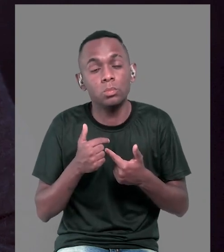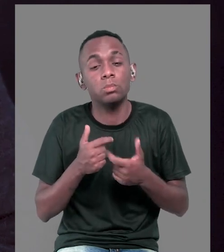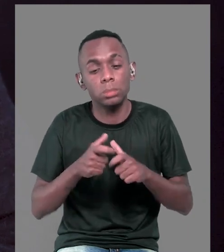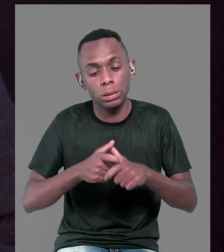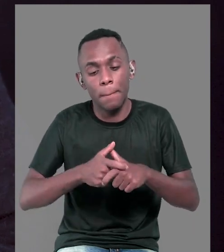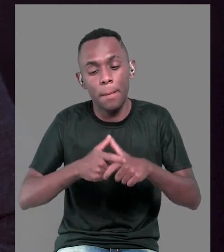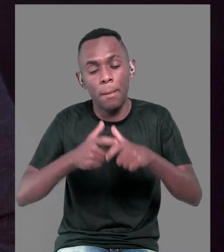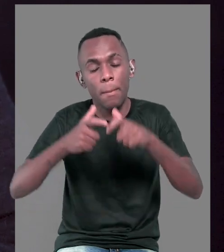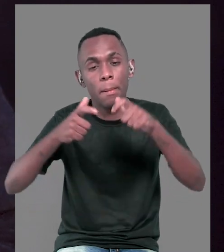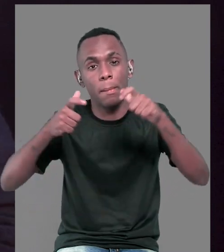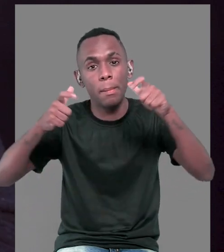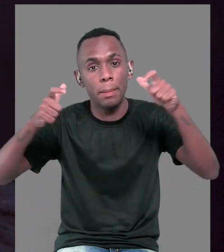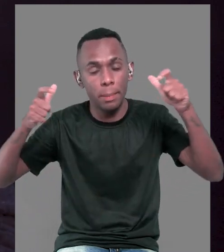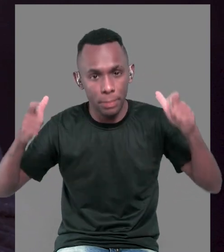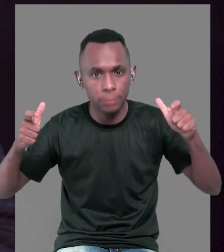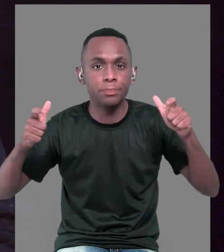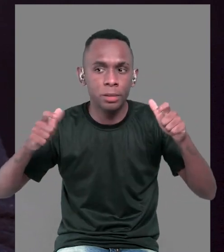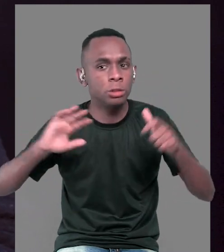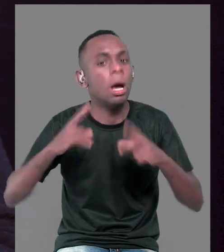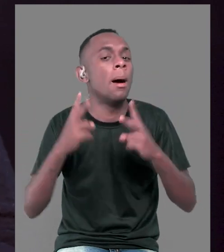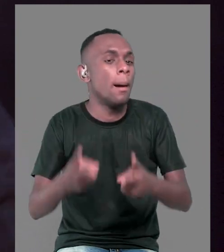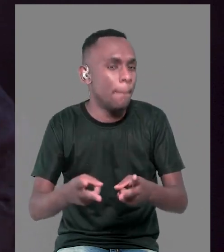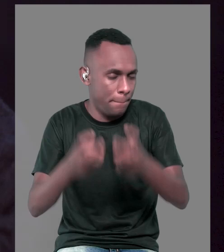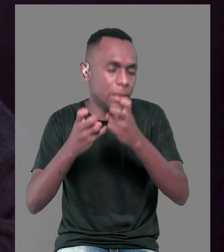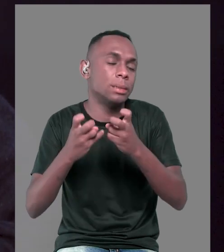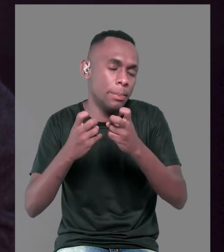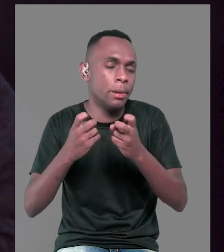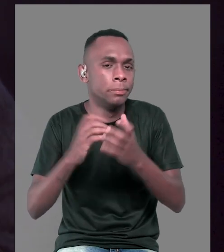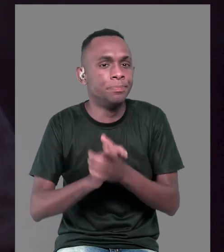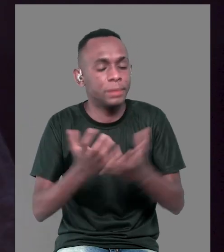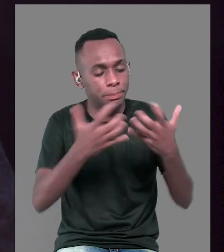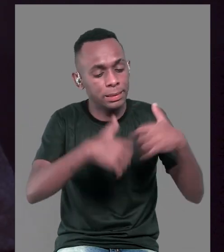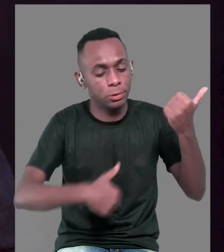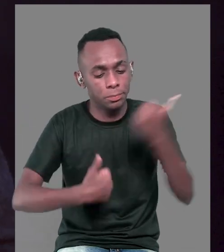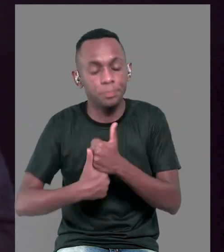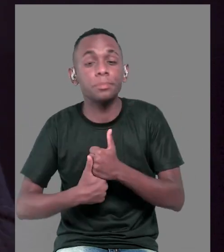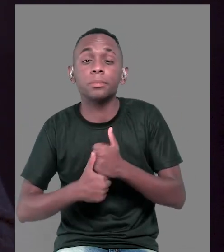maior, já vem sendo percebida por todo mundo. Mas não só aí.